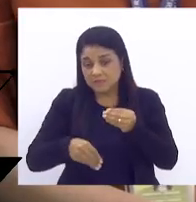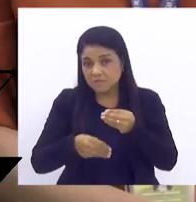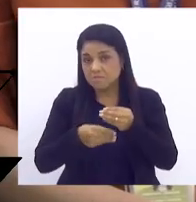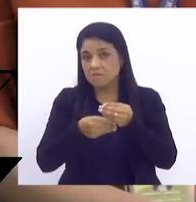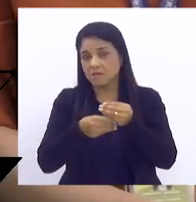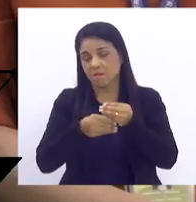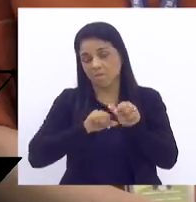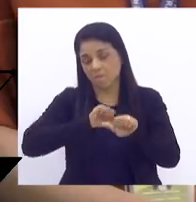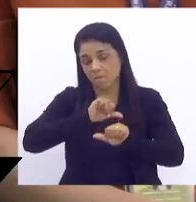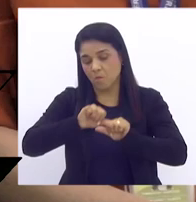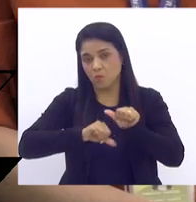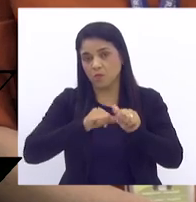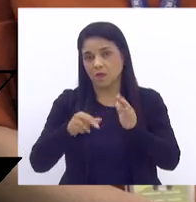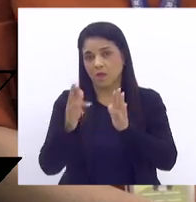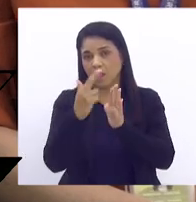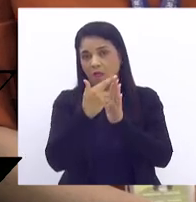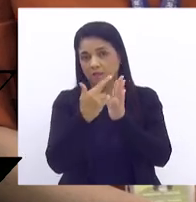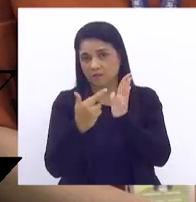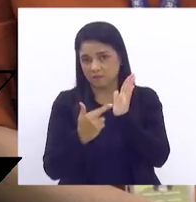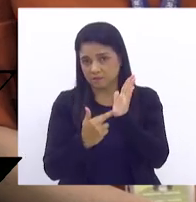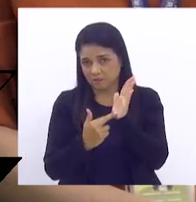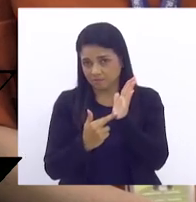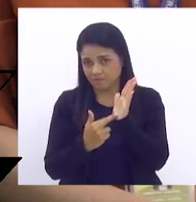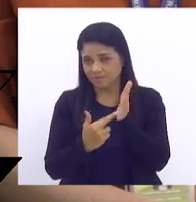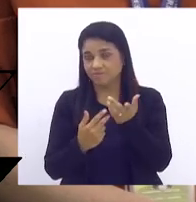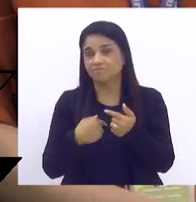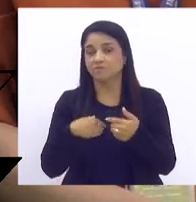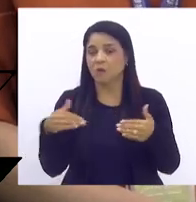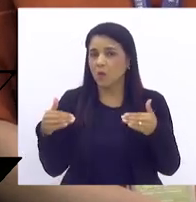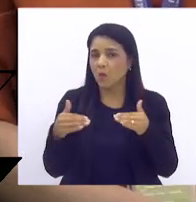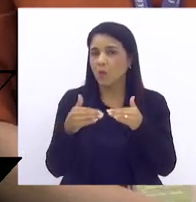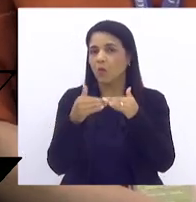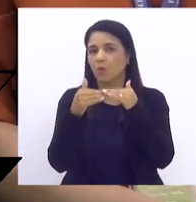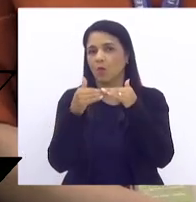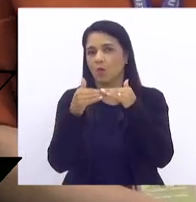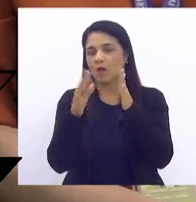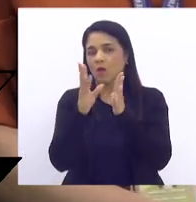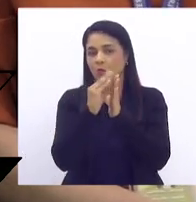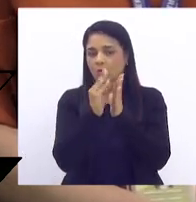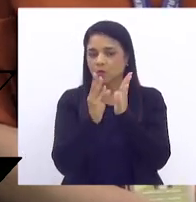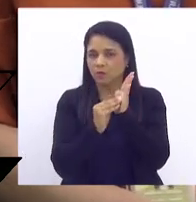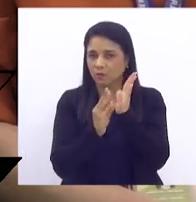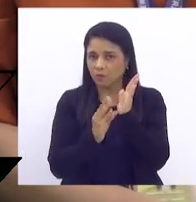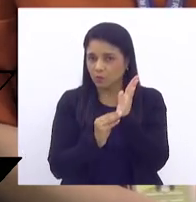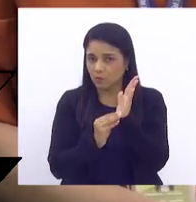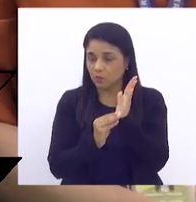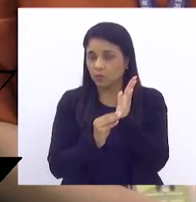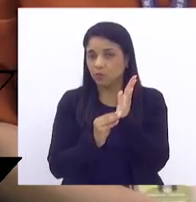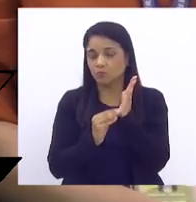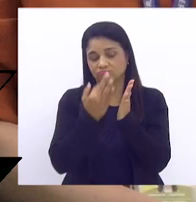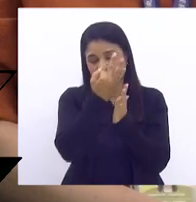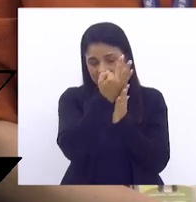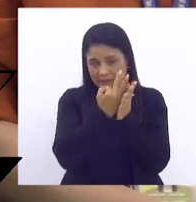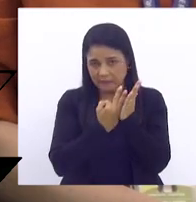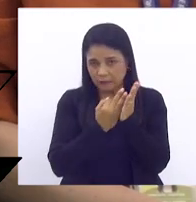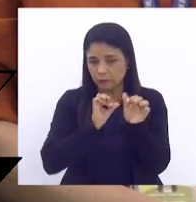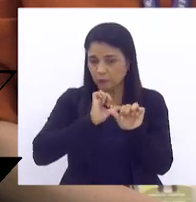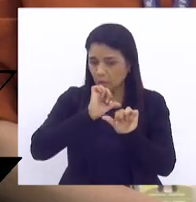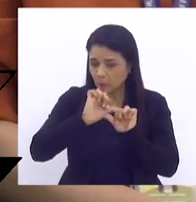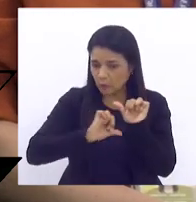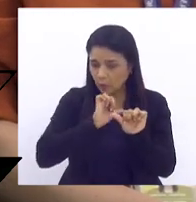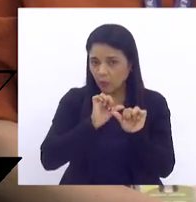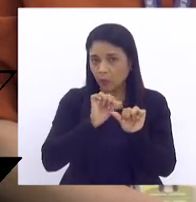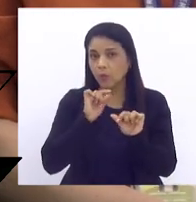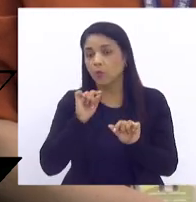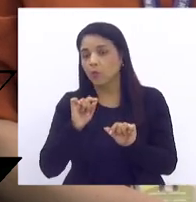fazer com que o projeto guarde coerência entre o seu conteúdo, entre o seu escopo que foi alterado e o que está